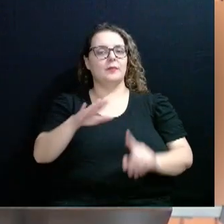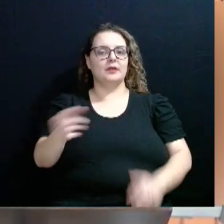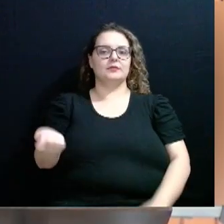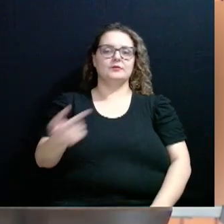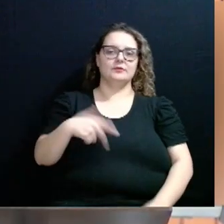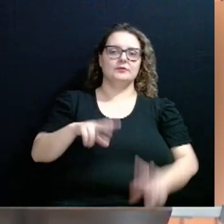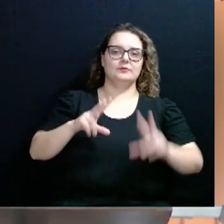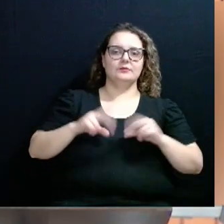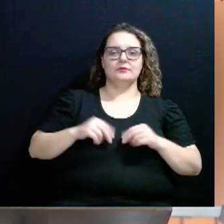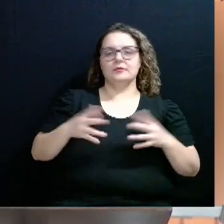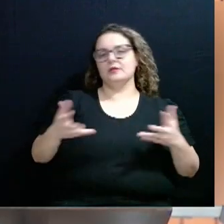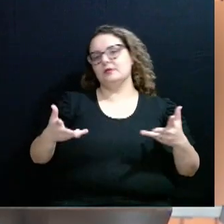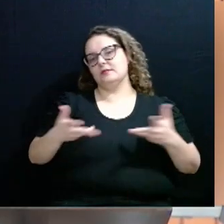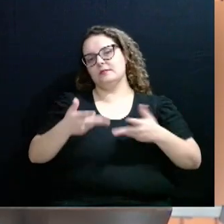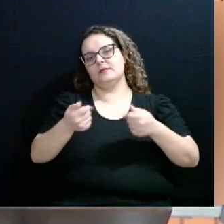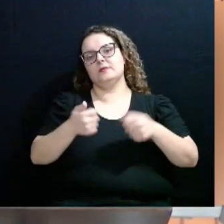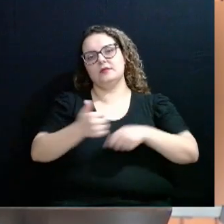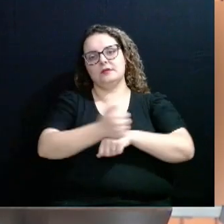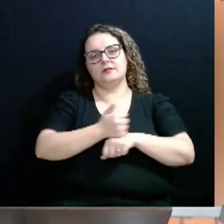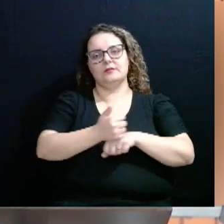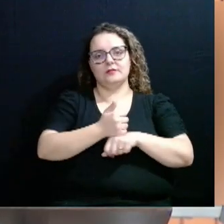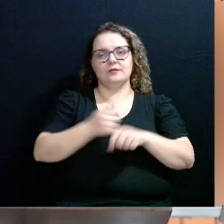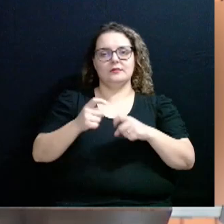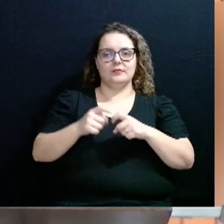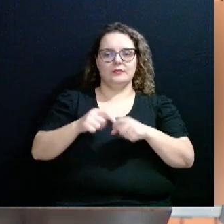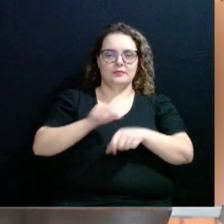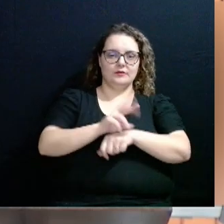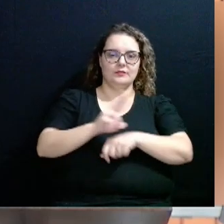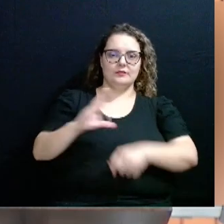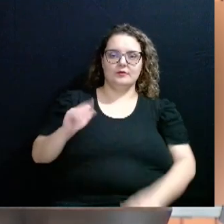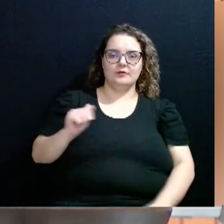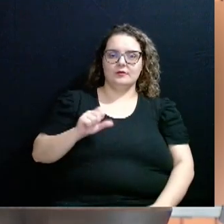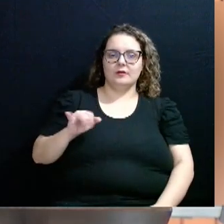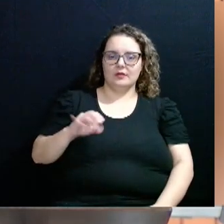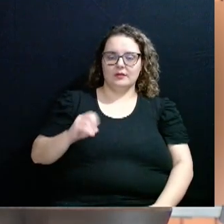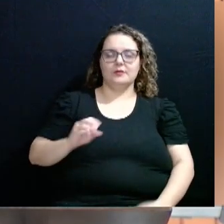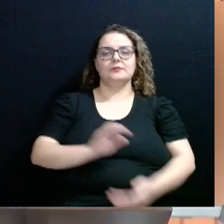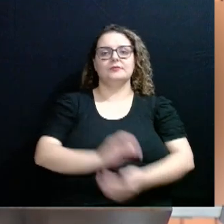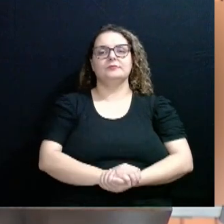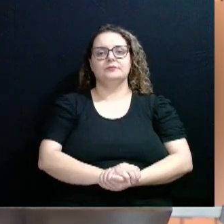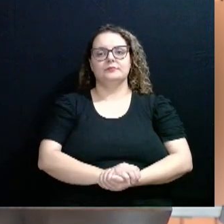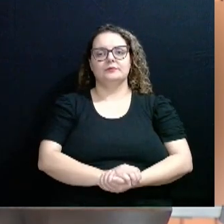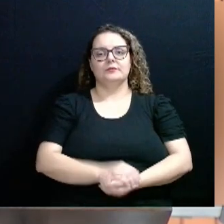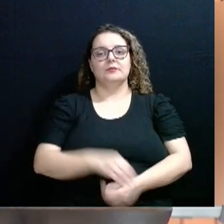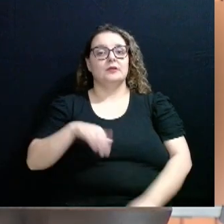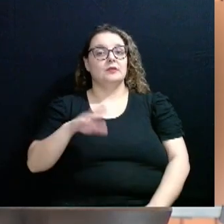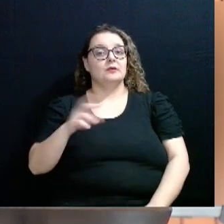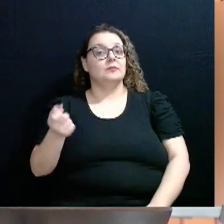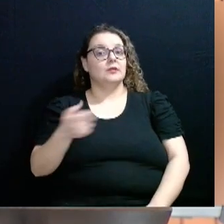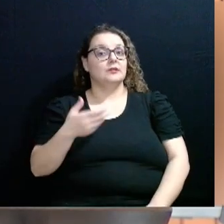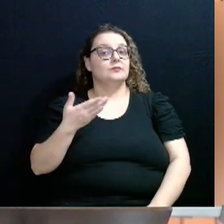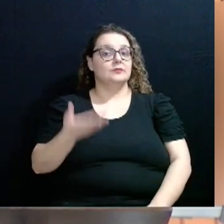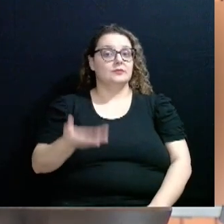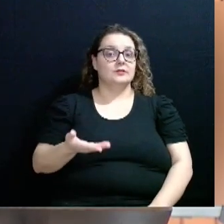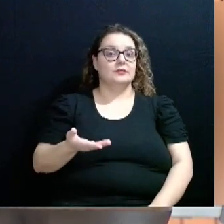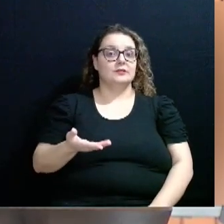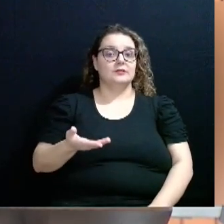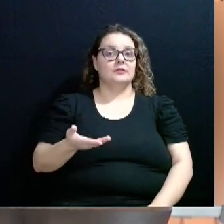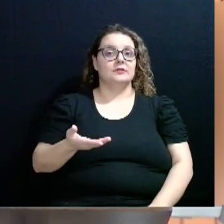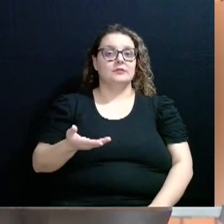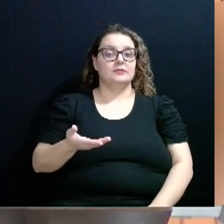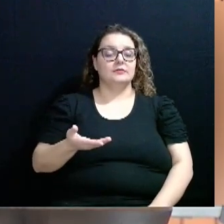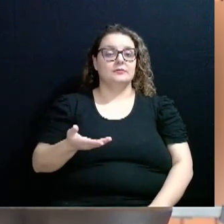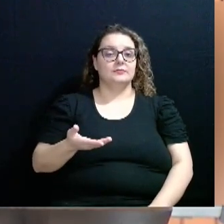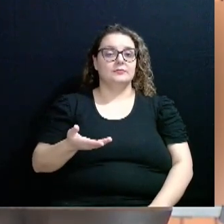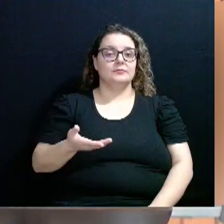carreira médica do Dr. Cássio Eduardo. E mais do que isso, esse honra ao